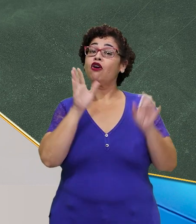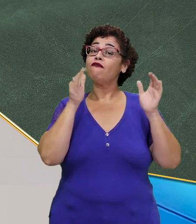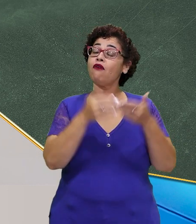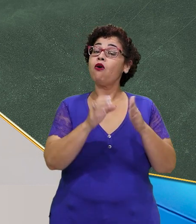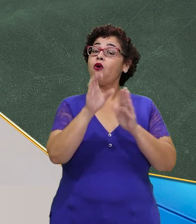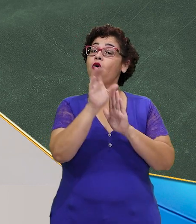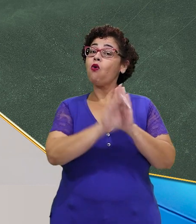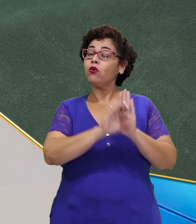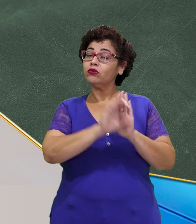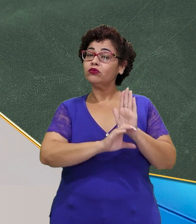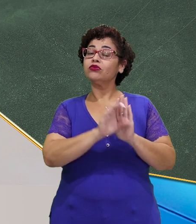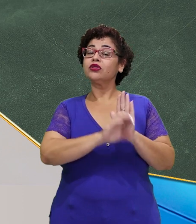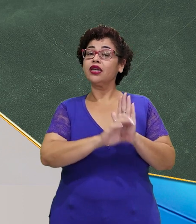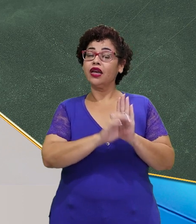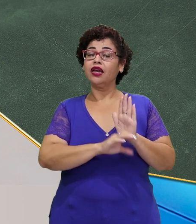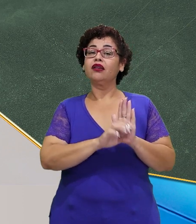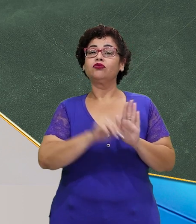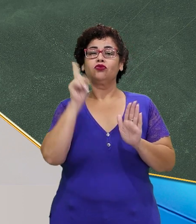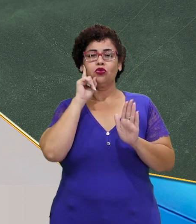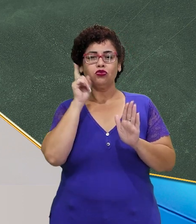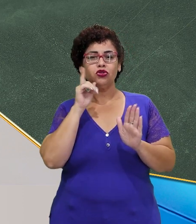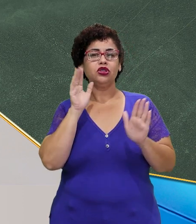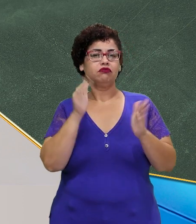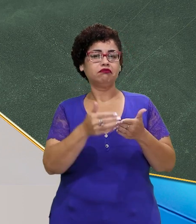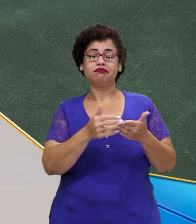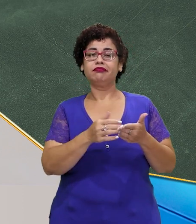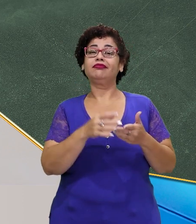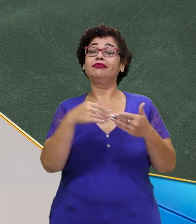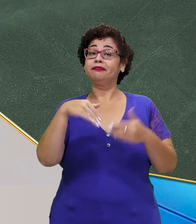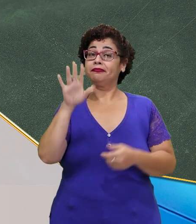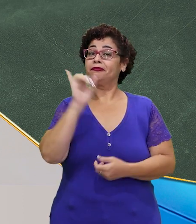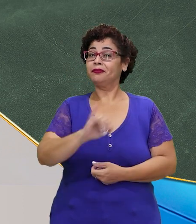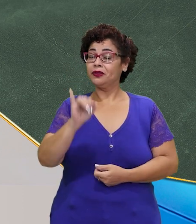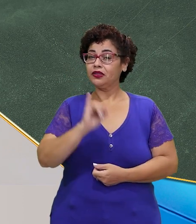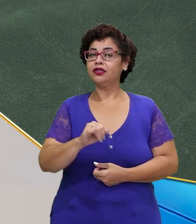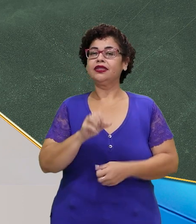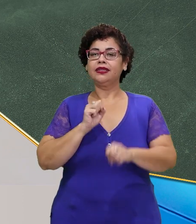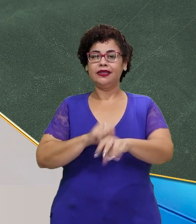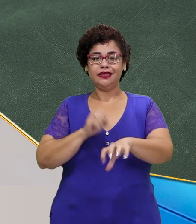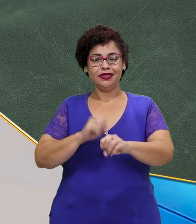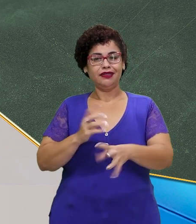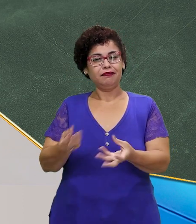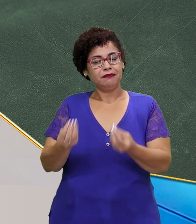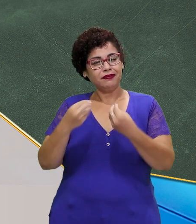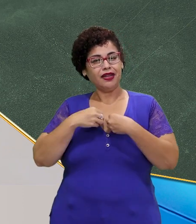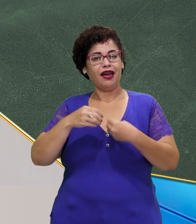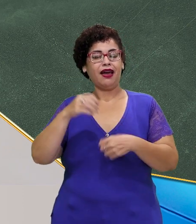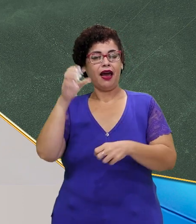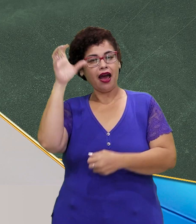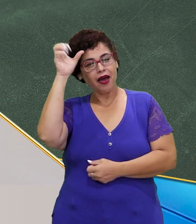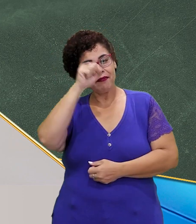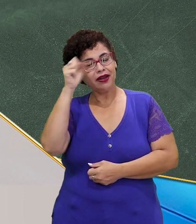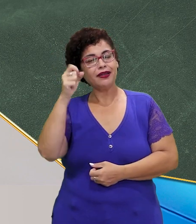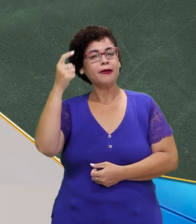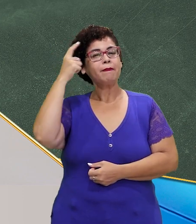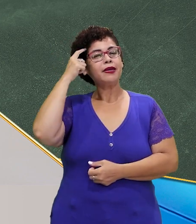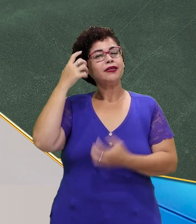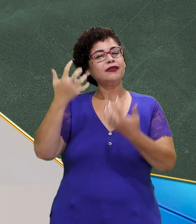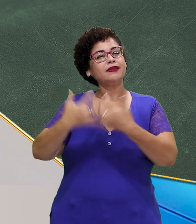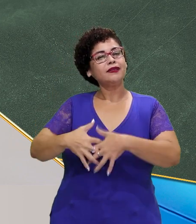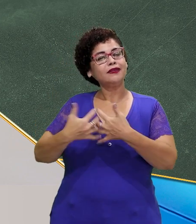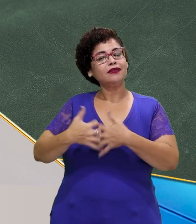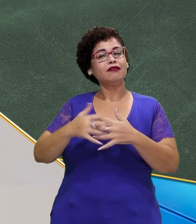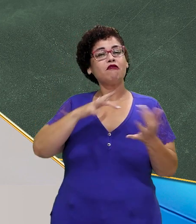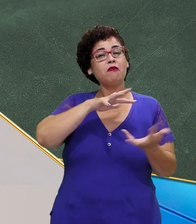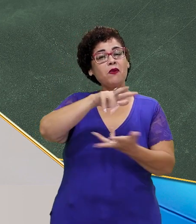focado só nos conceitos que vamos aplicar no dia a dia. O ideal é que esse ensino nos leve a aprender, a